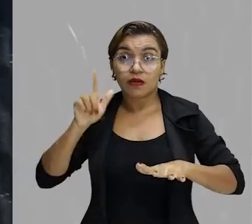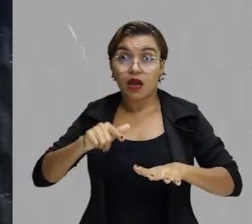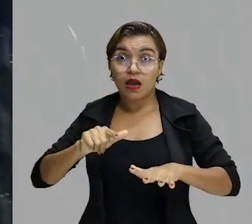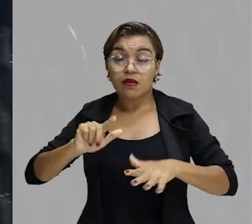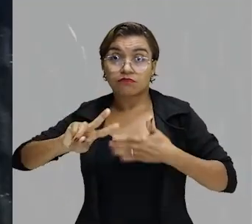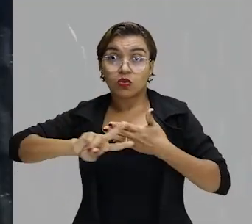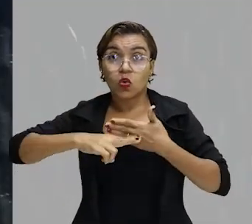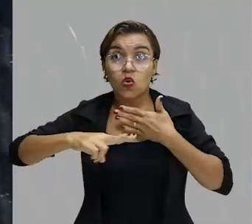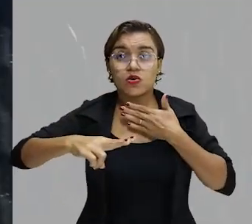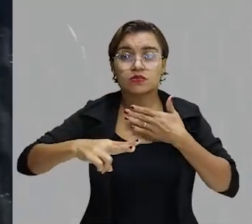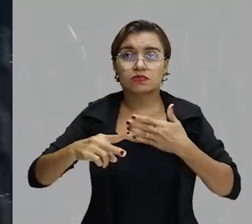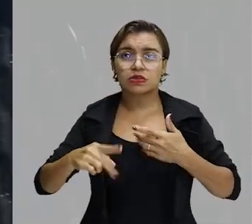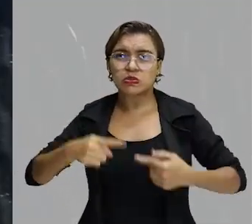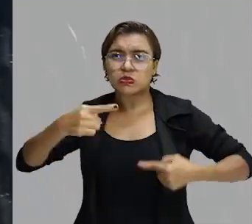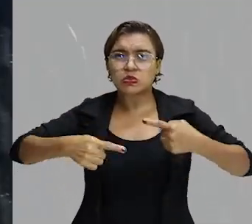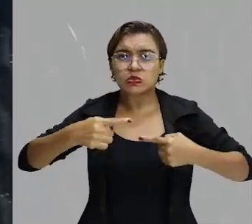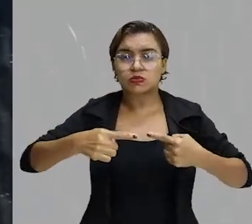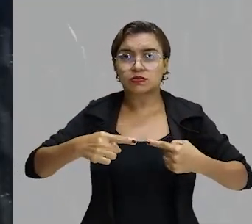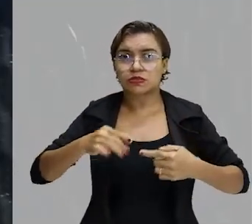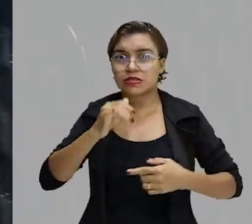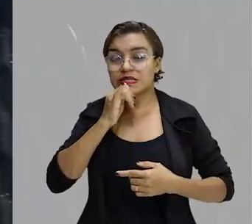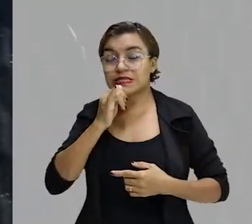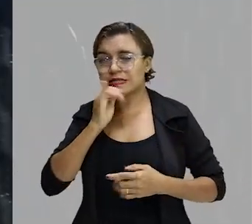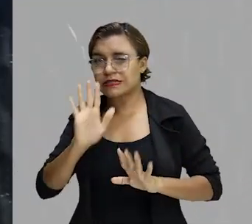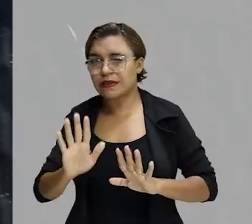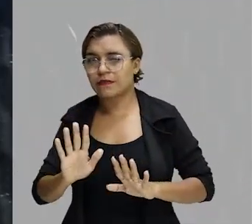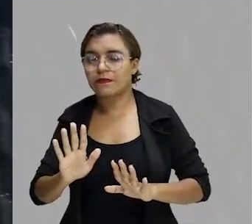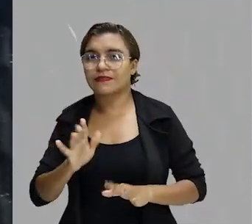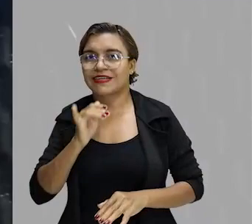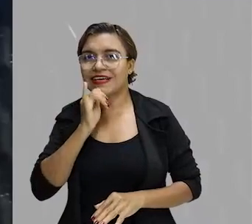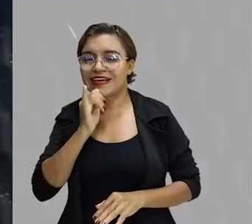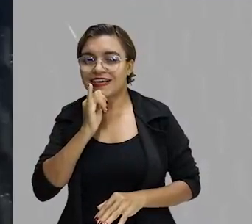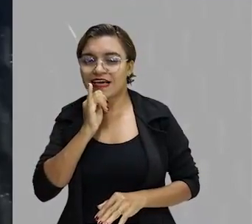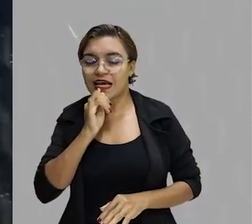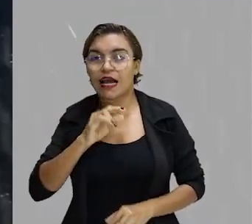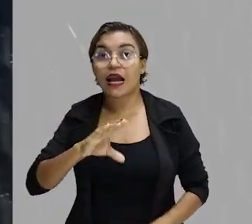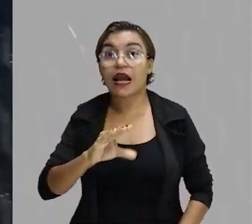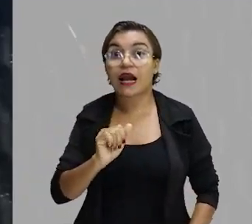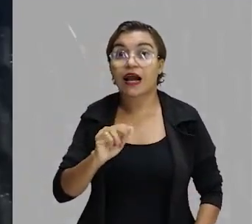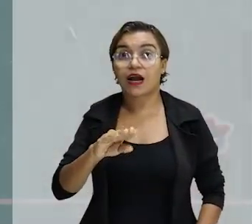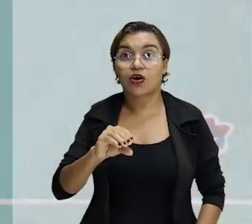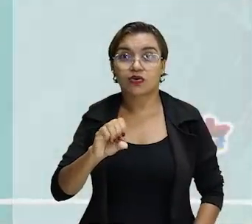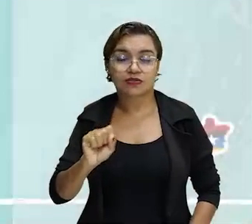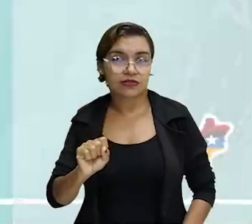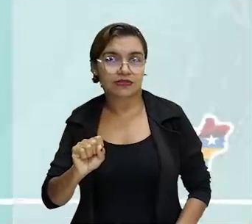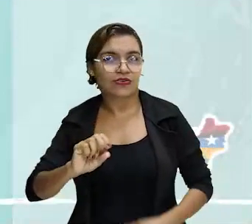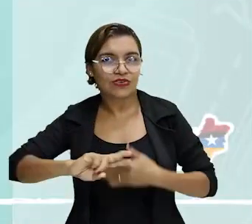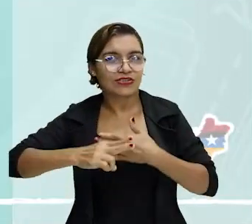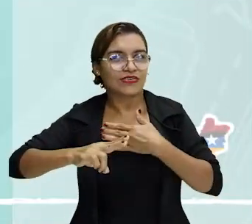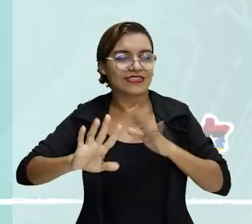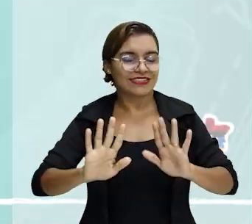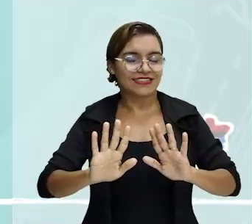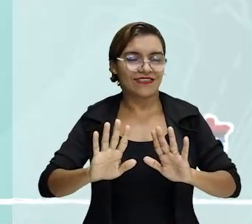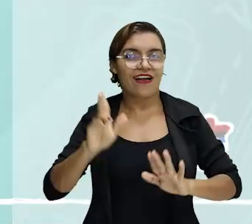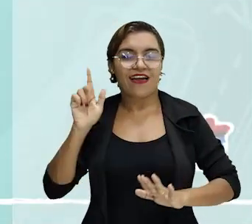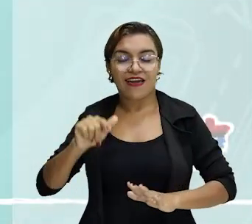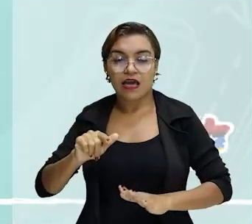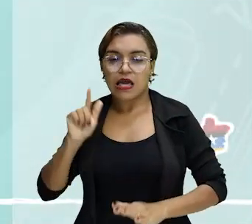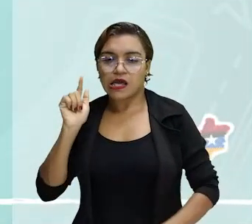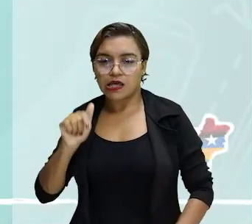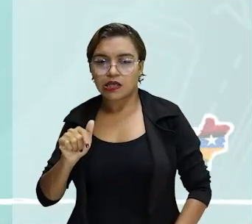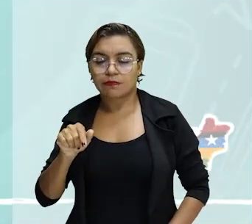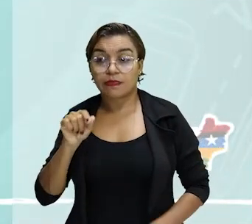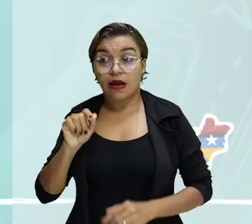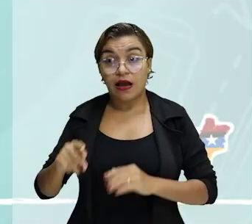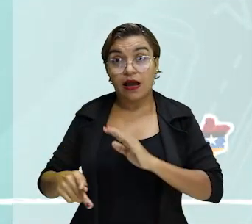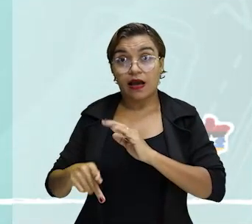Tá? Causas e não consequências, são causas. Eles são causadores de conflitos e tensões sociais